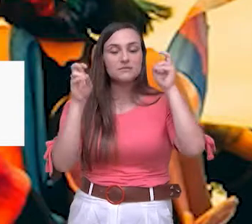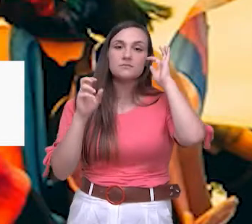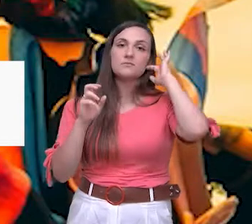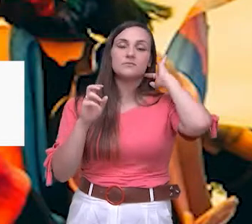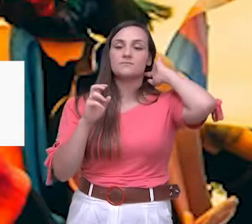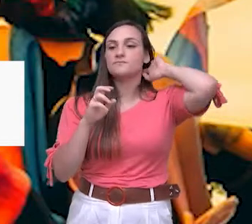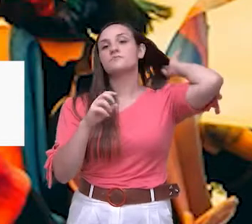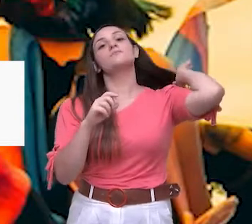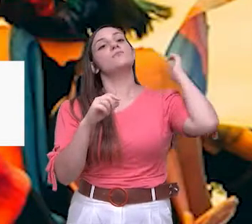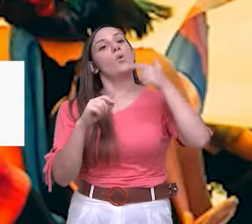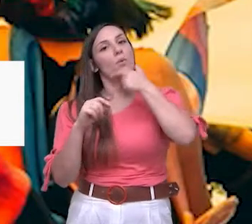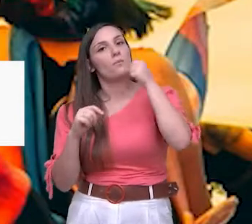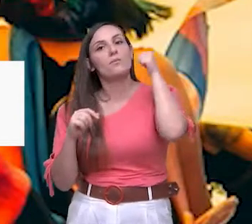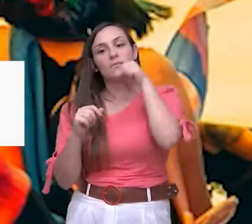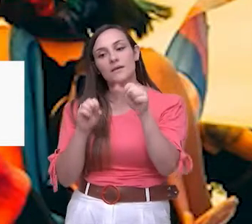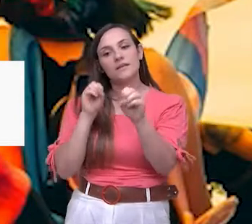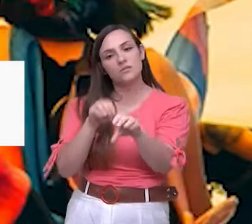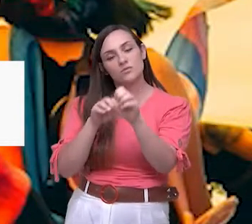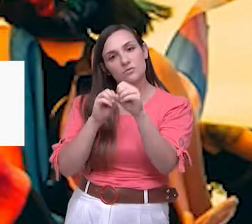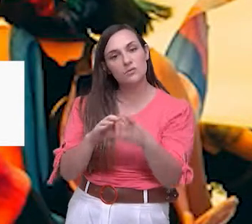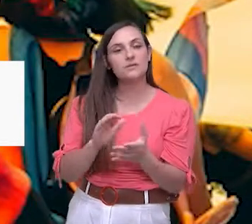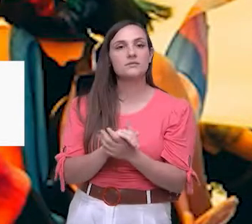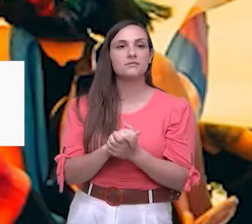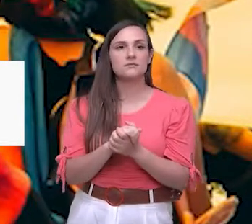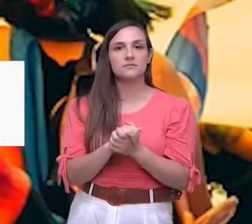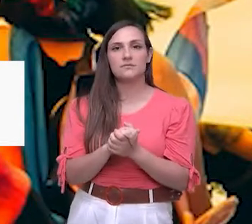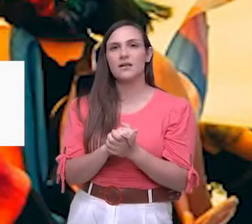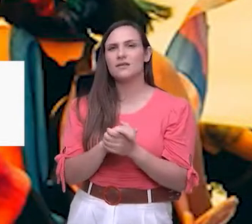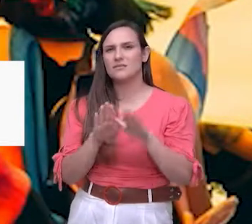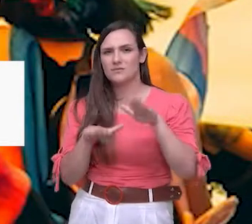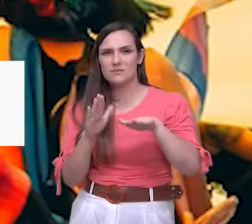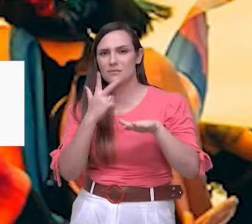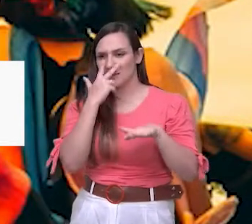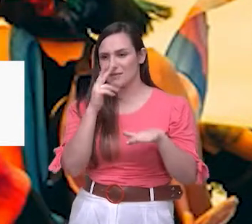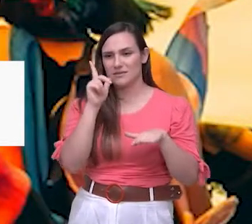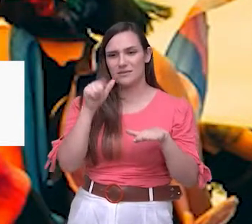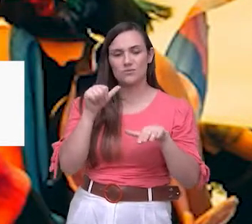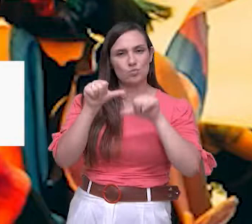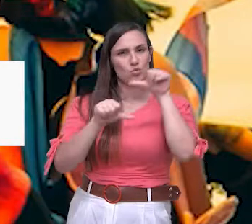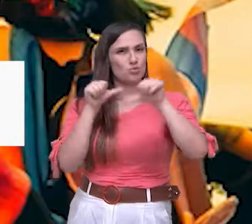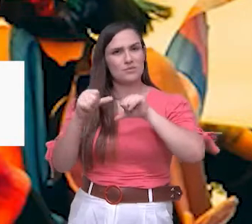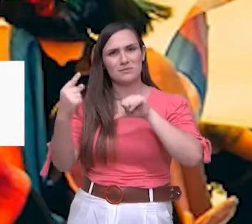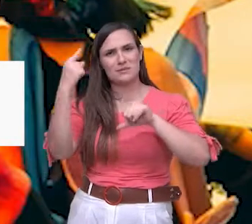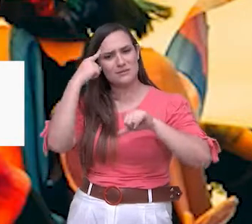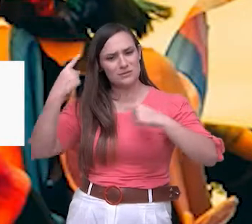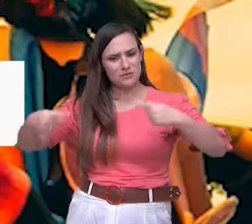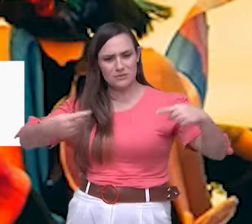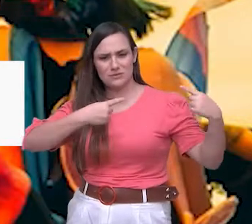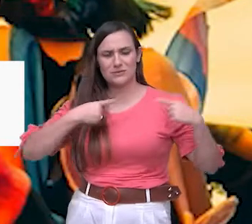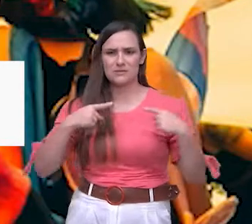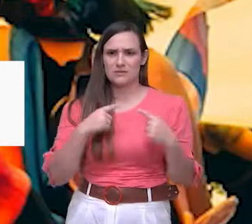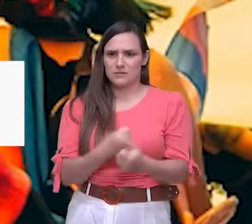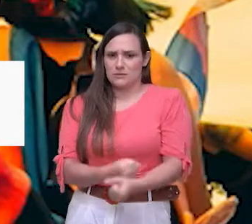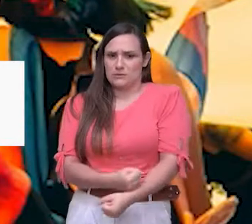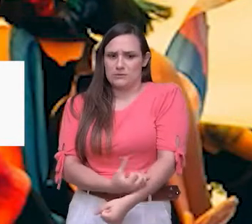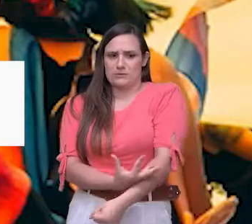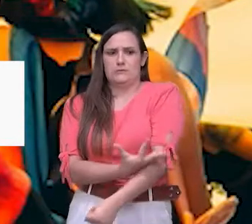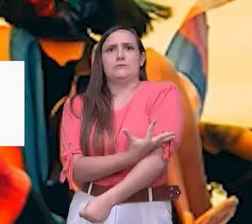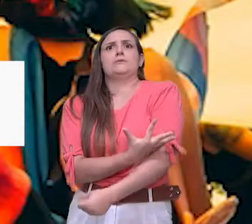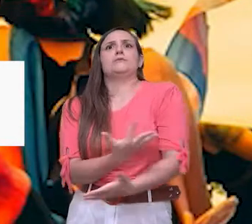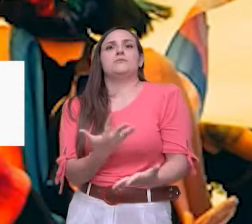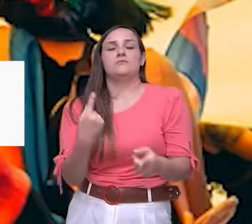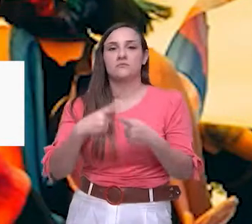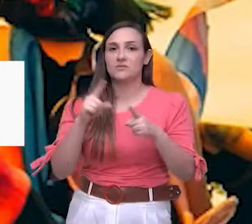sobre gênero educação né as coisas Às vezes as os as discussões ficam muito a